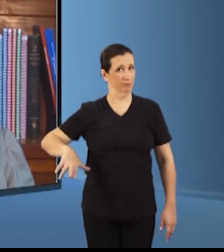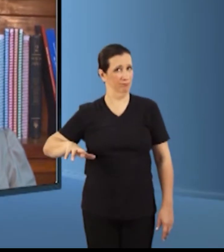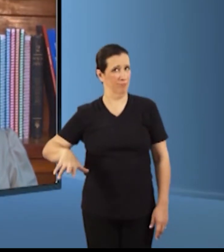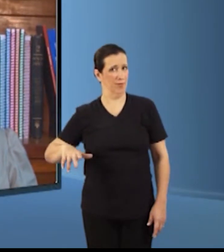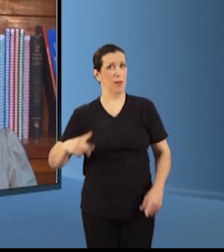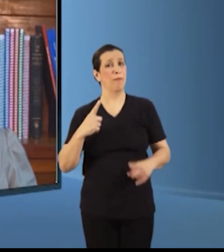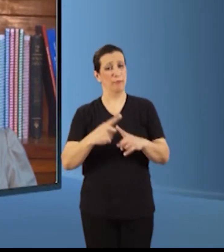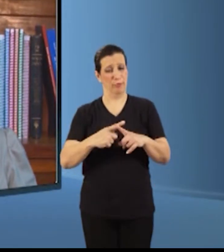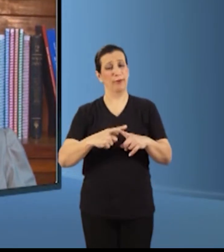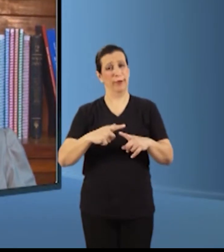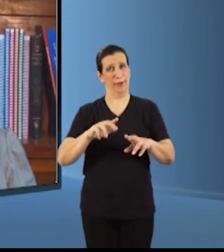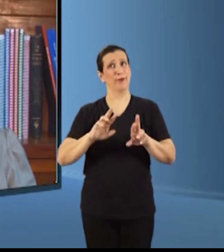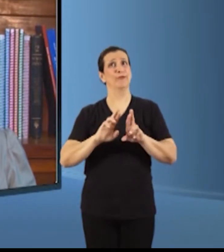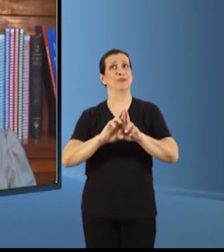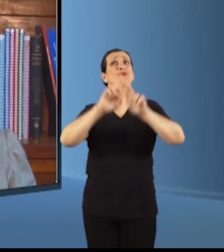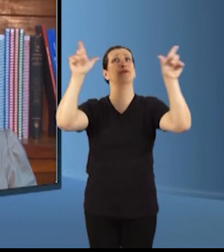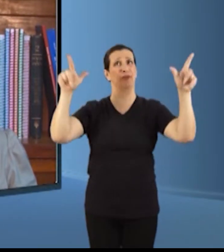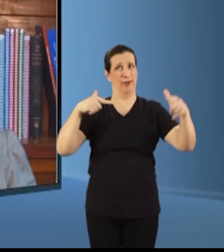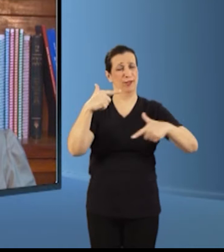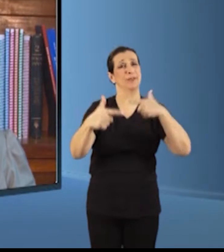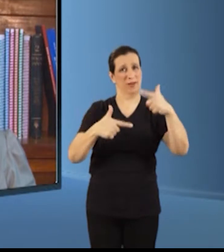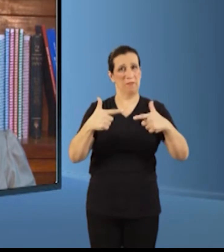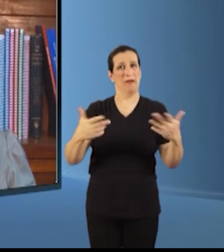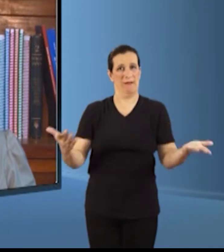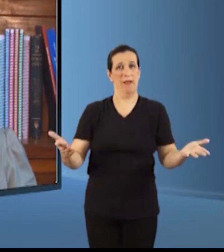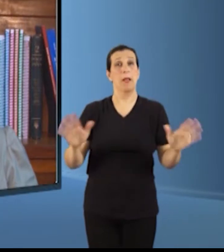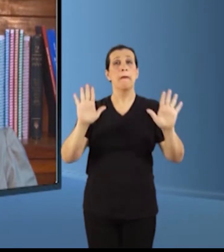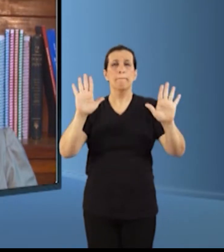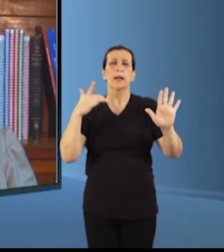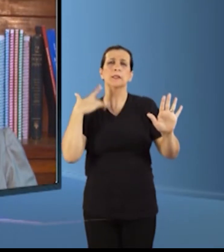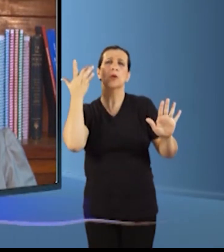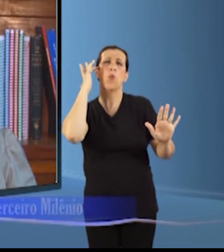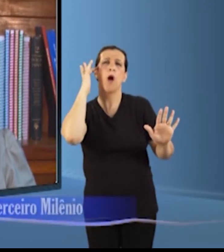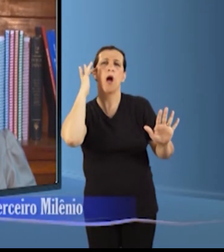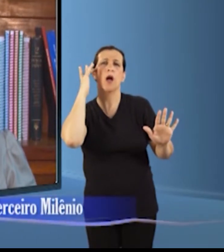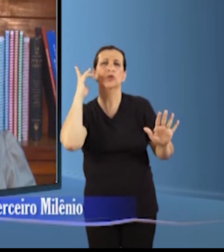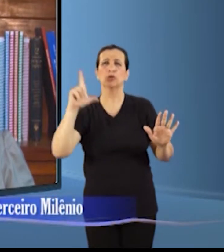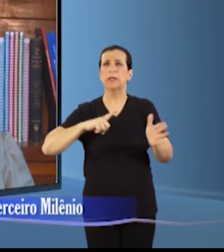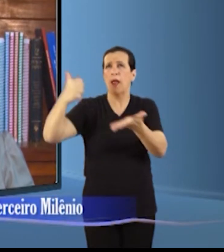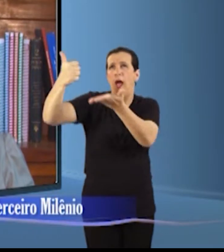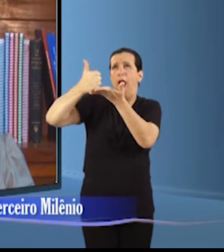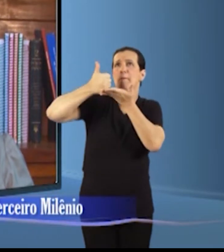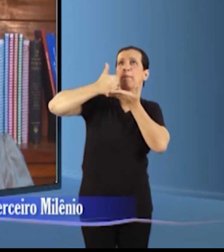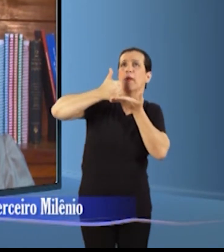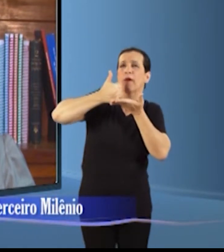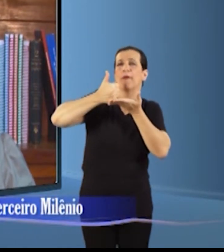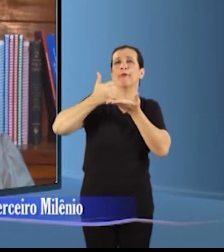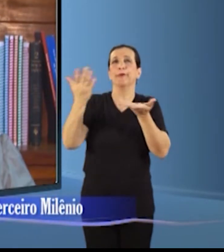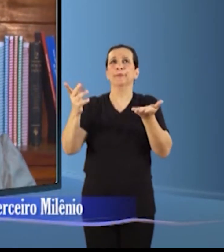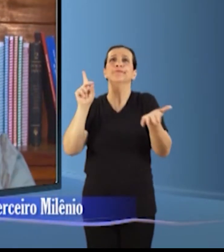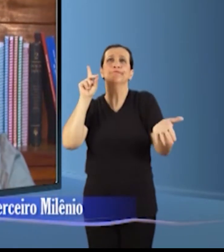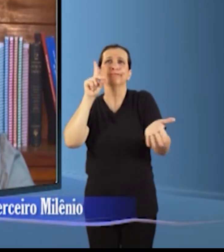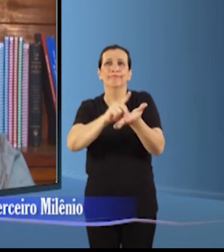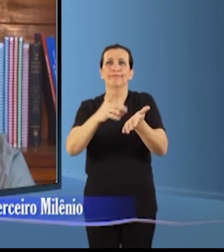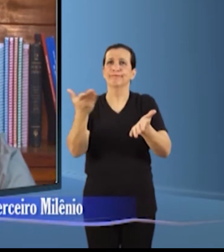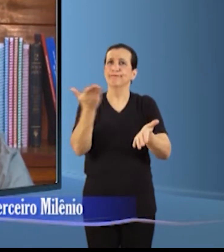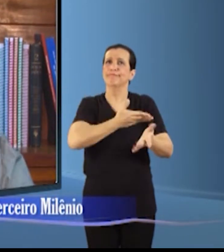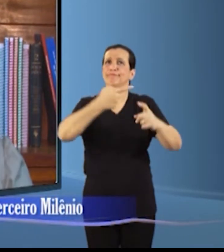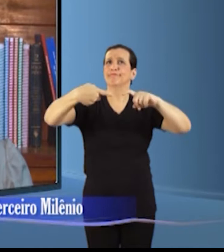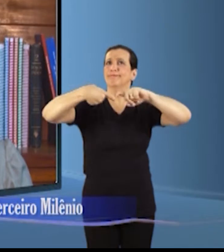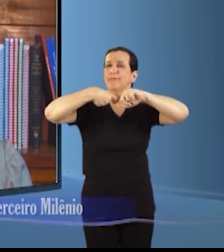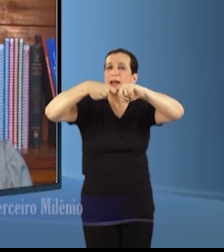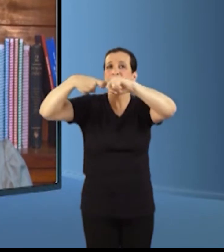Fácil não é, porque é um trabalho diferenciado, né? Mas eu acho que quando você tem um apoio, né, quando você tem realmente